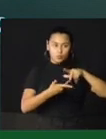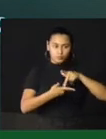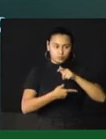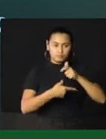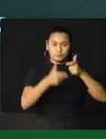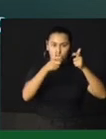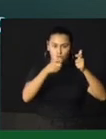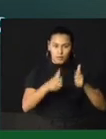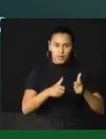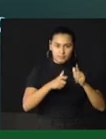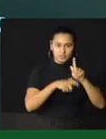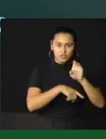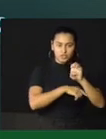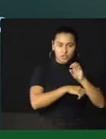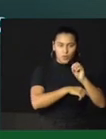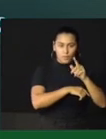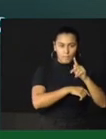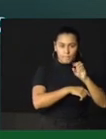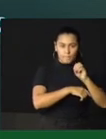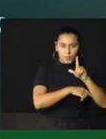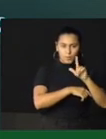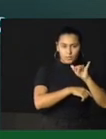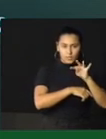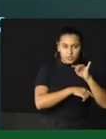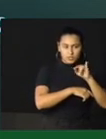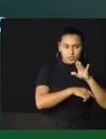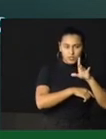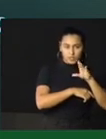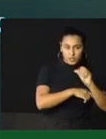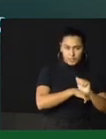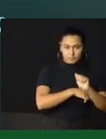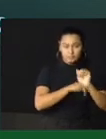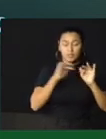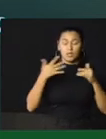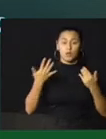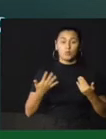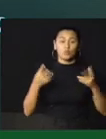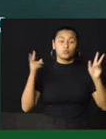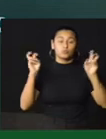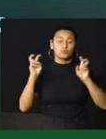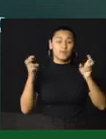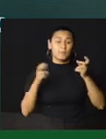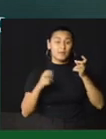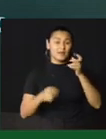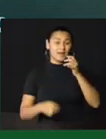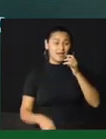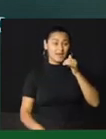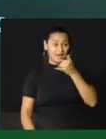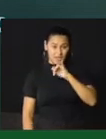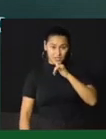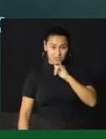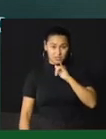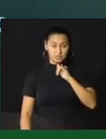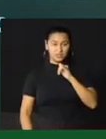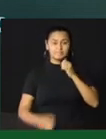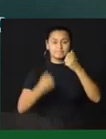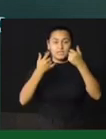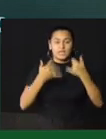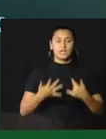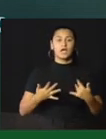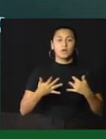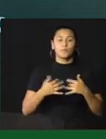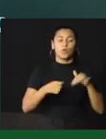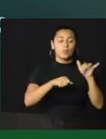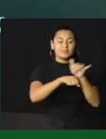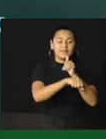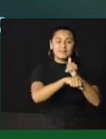geopolíticas a questão da energia tem sido tem tem tem sido colocada como fator estratégico